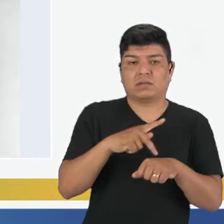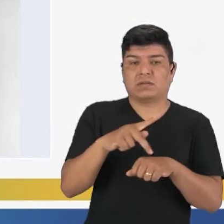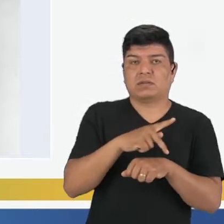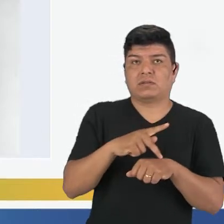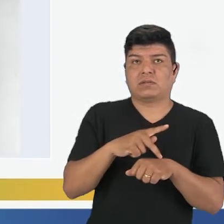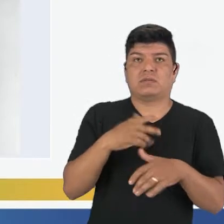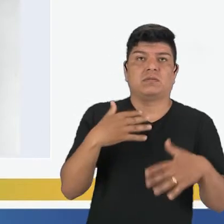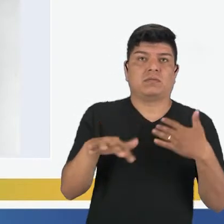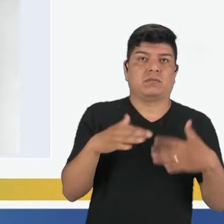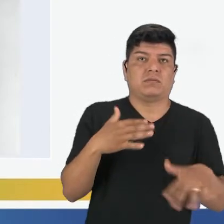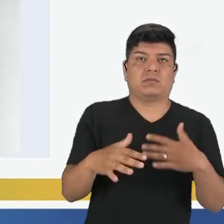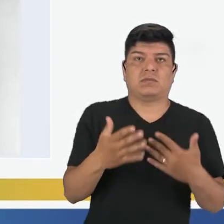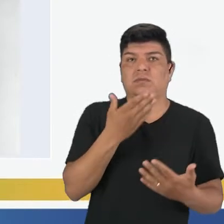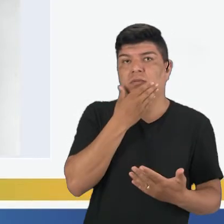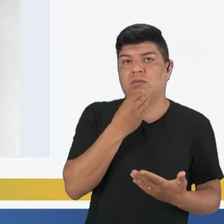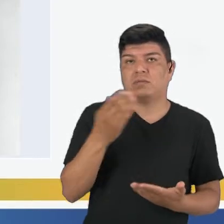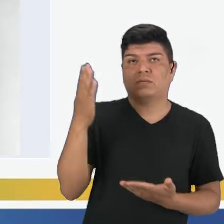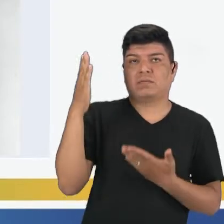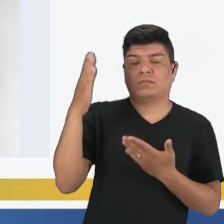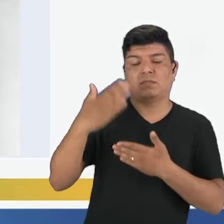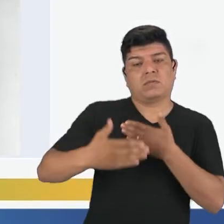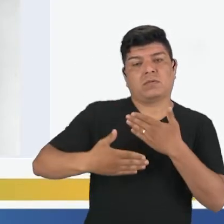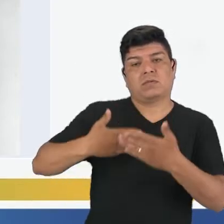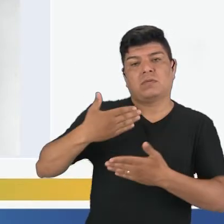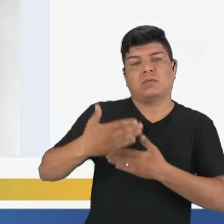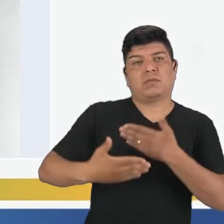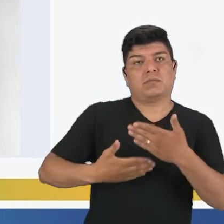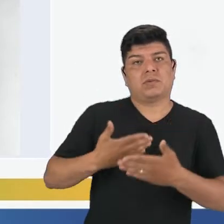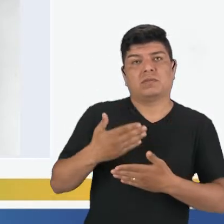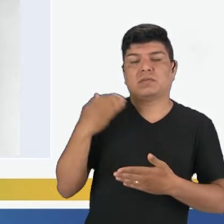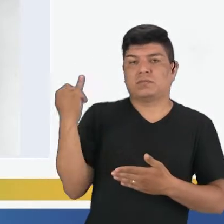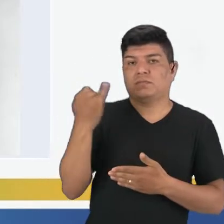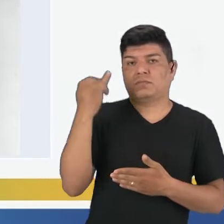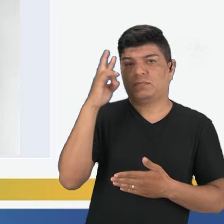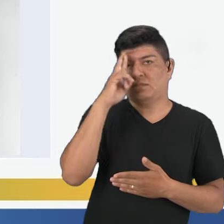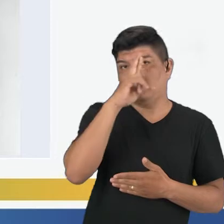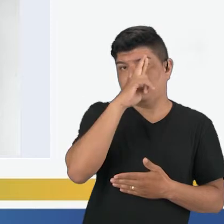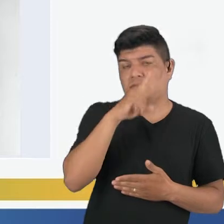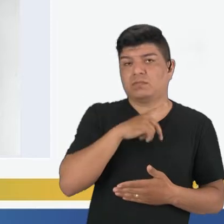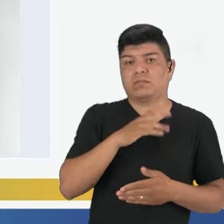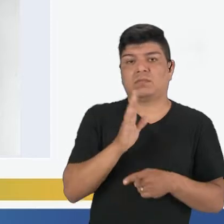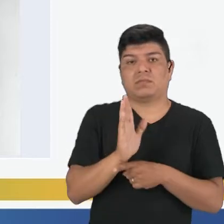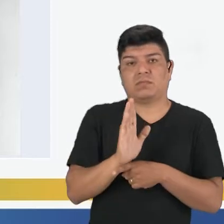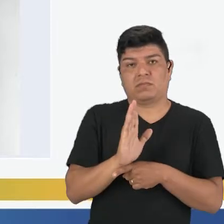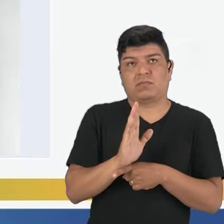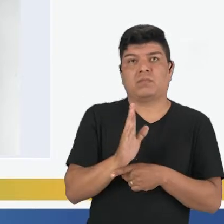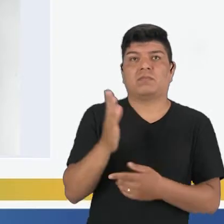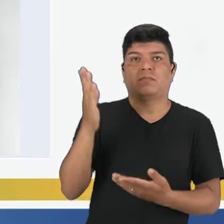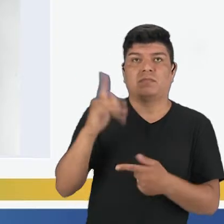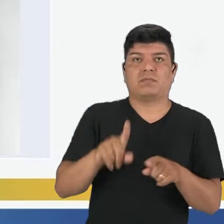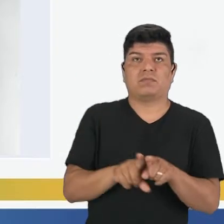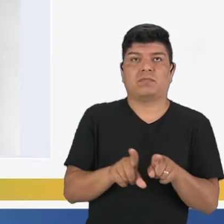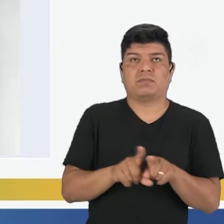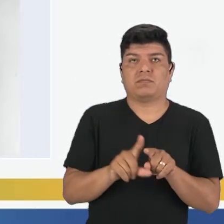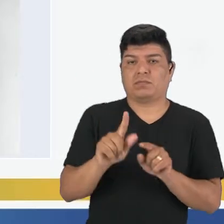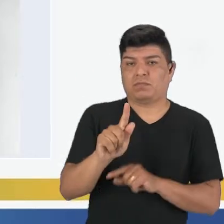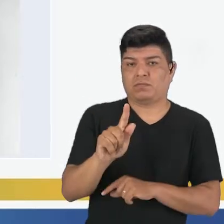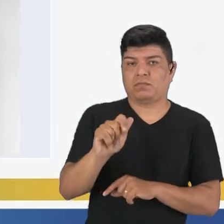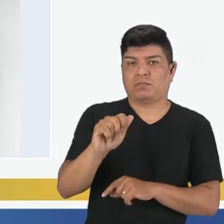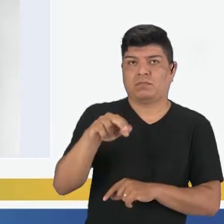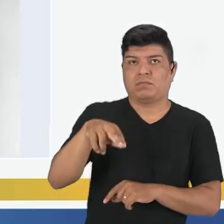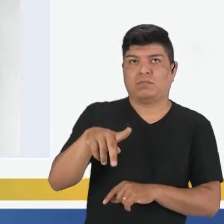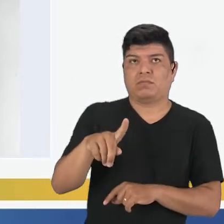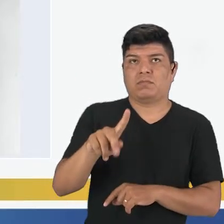por Gandhi, com o passar do tempo, é muito interessante essa história, há um filme sobre Gandhi, não é? E você pode